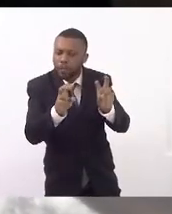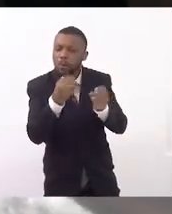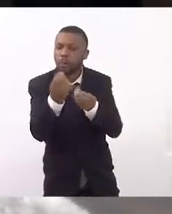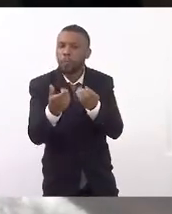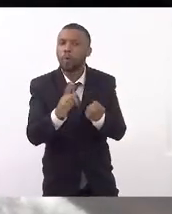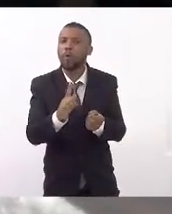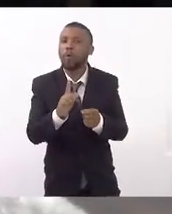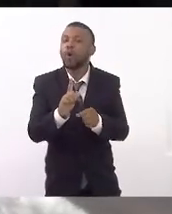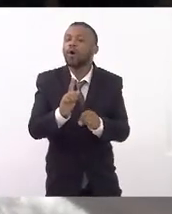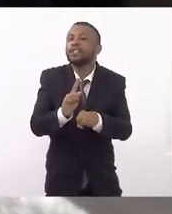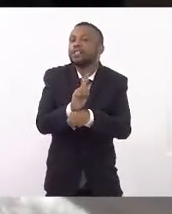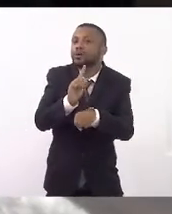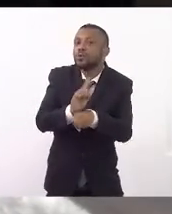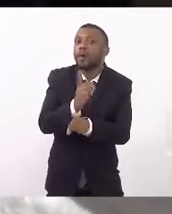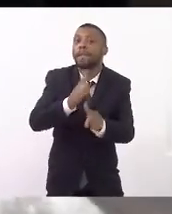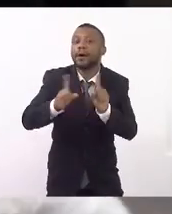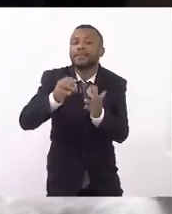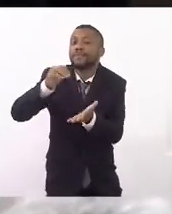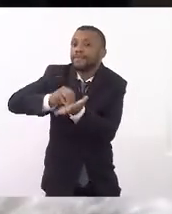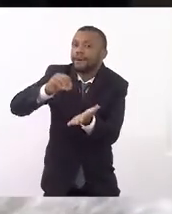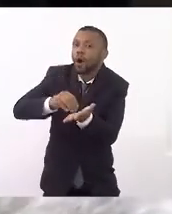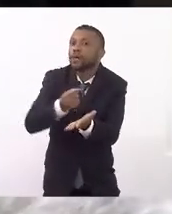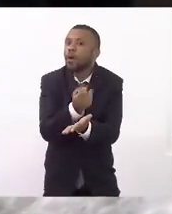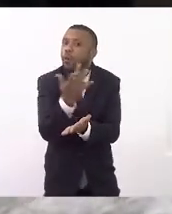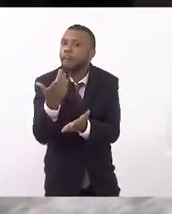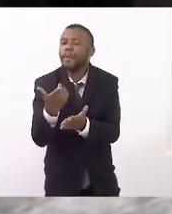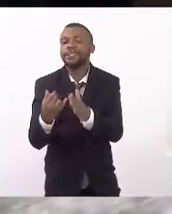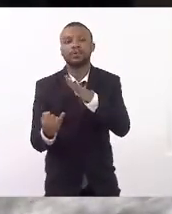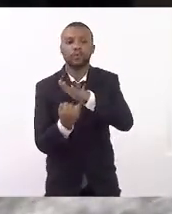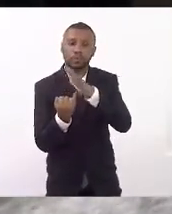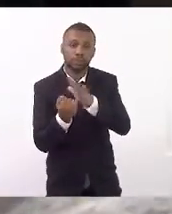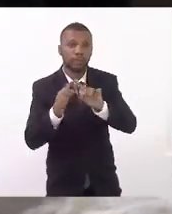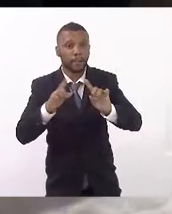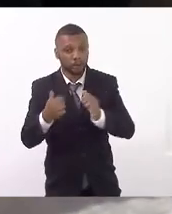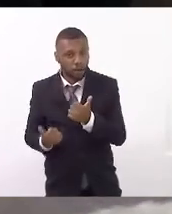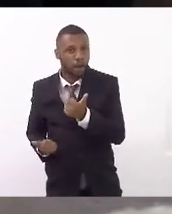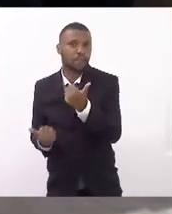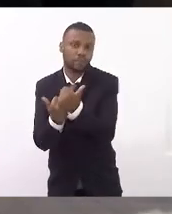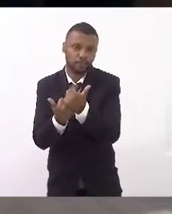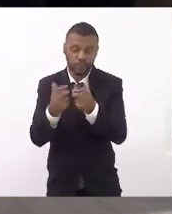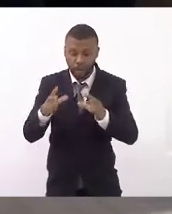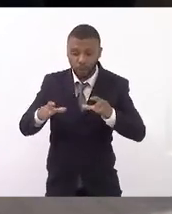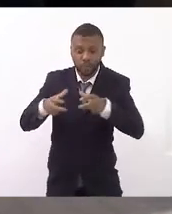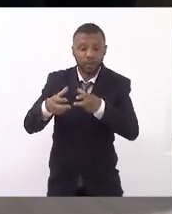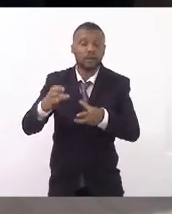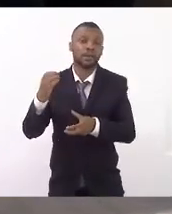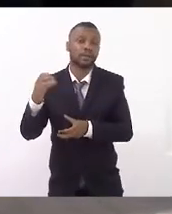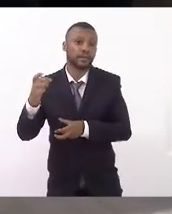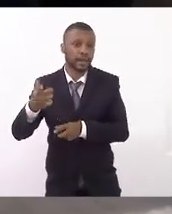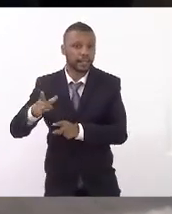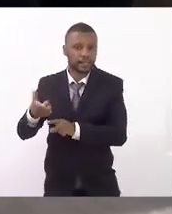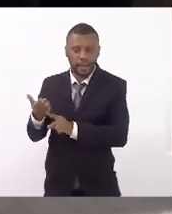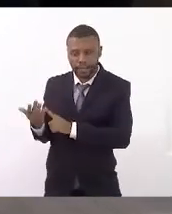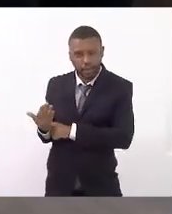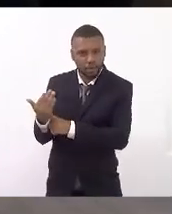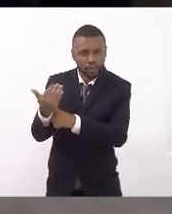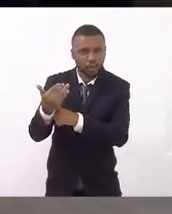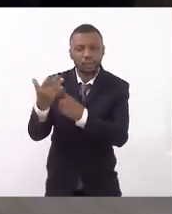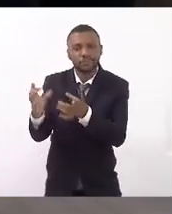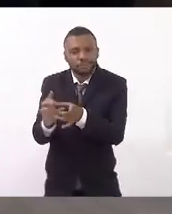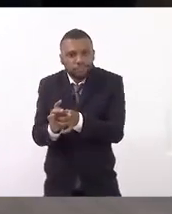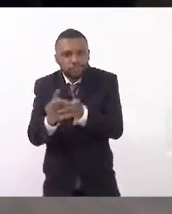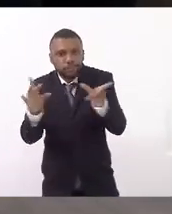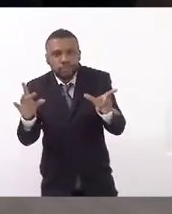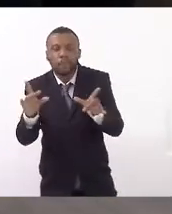Eu acho que faltam algumas instituições ali. Mas, no mérito, parecia favorável e a Comissão de Ciência e Tecnologia se coloca à disposição para conduzir